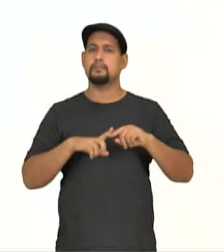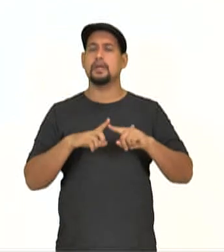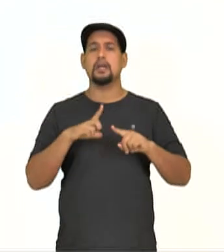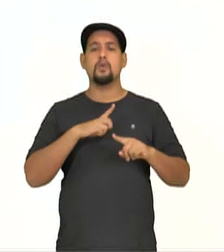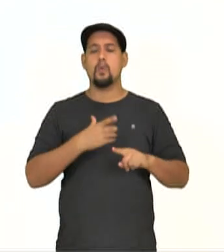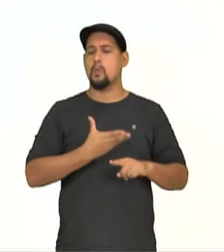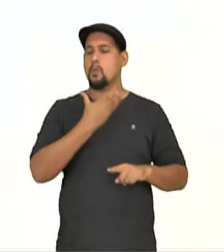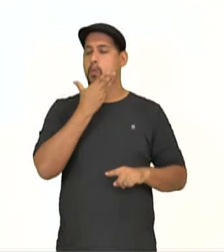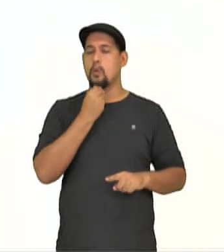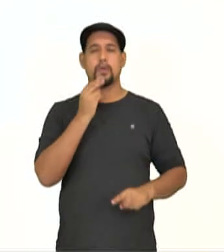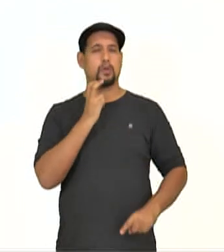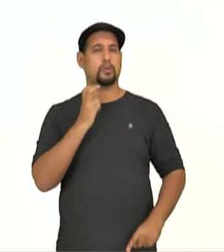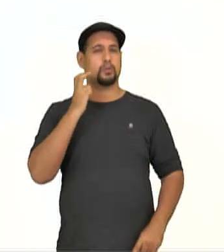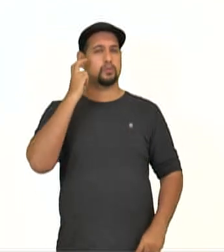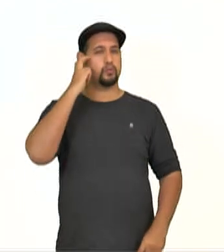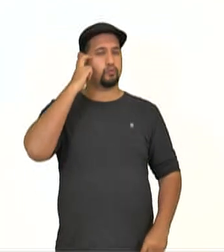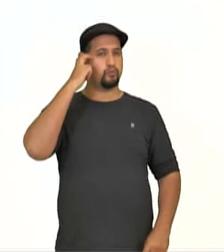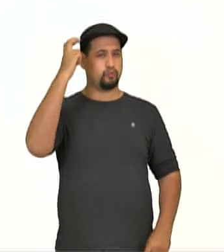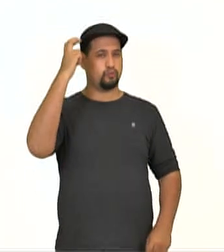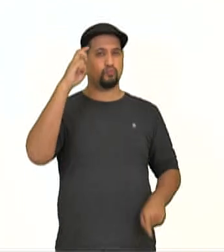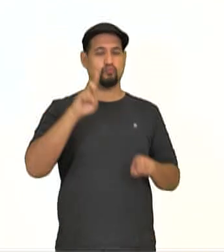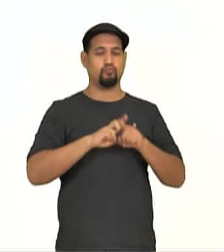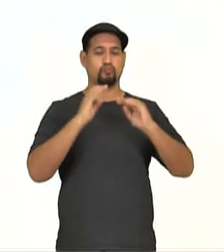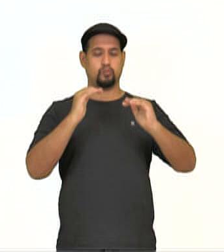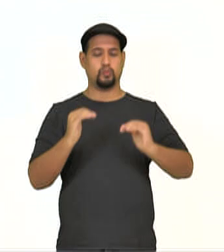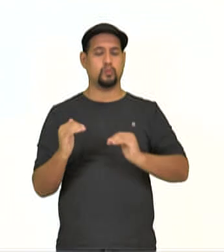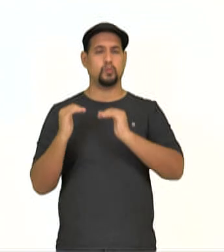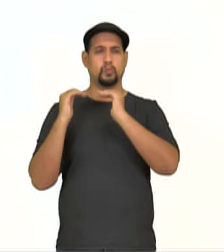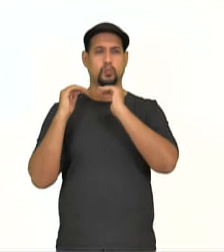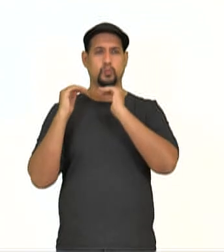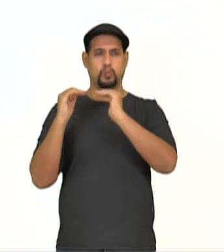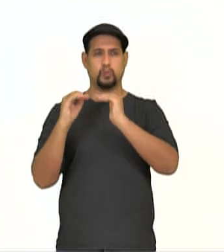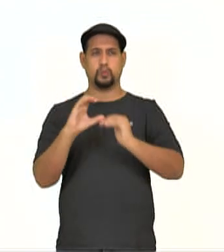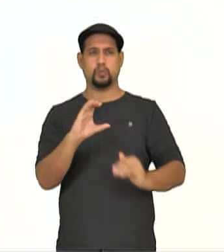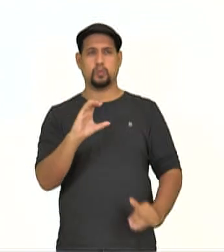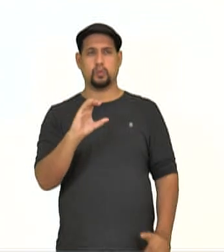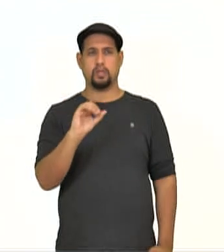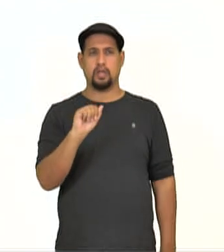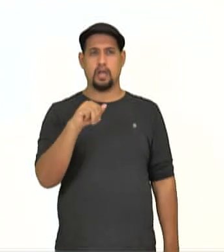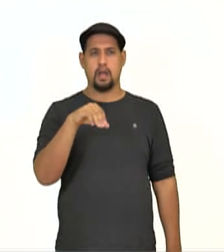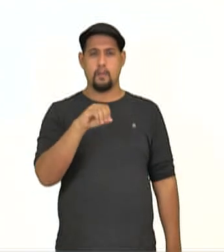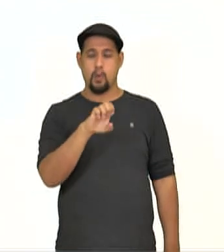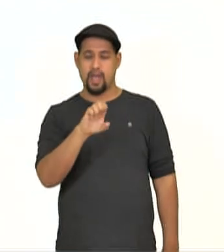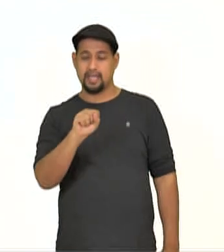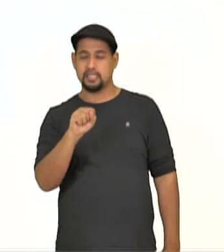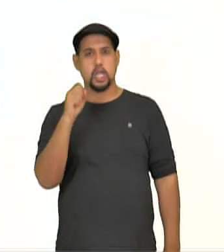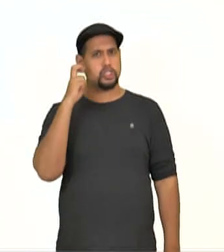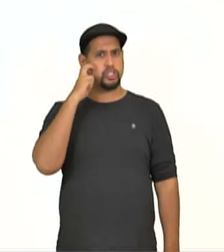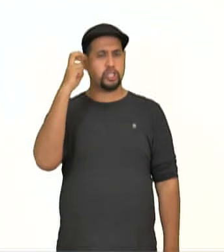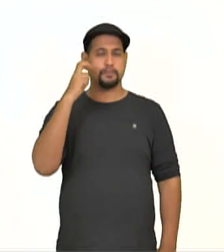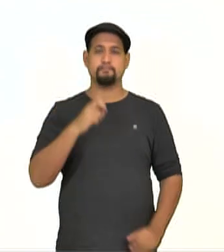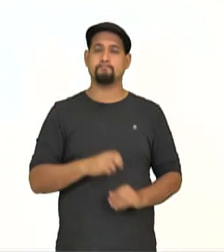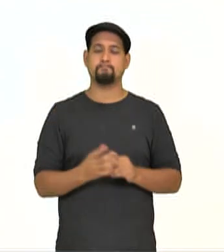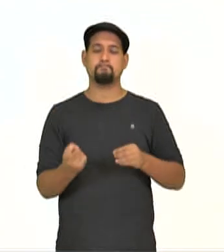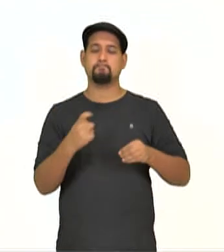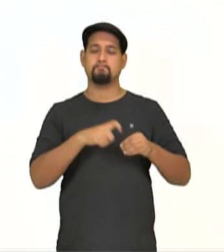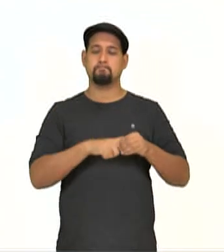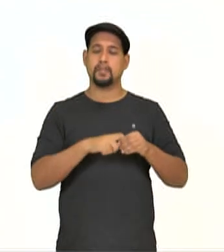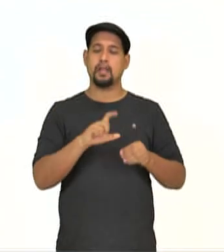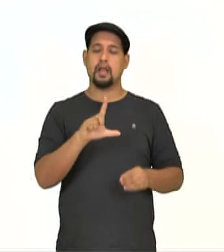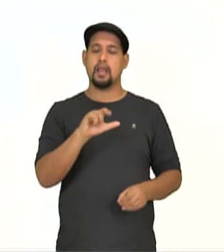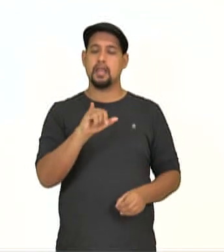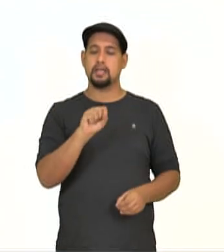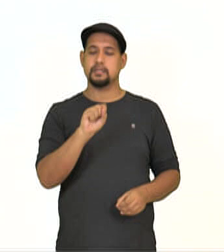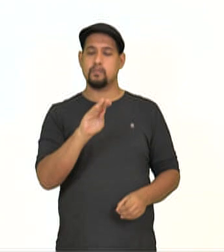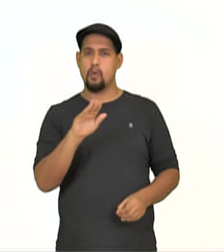um homem culto, bem acima da média. Então, Camões ele era extremamente inteligente. Retornou a Lisboa por volta